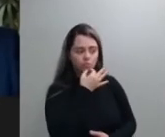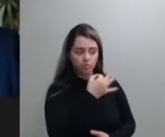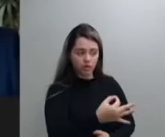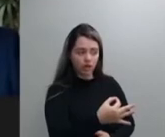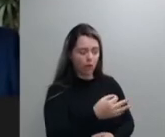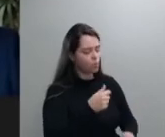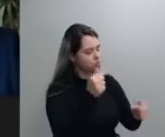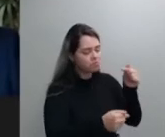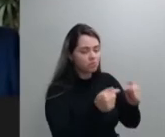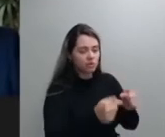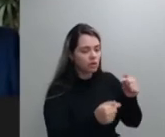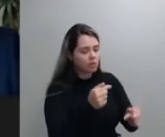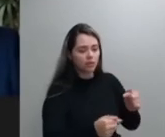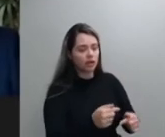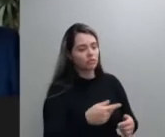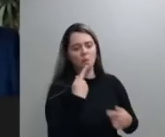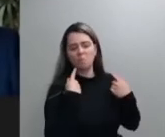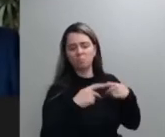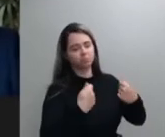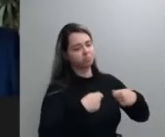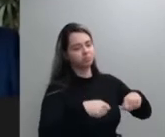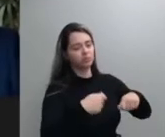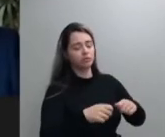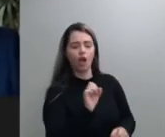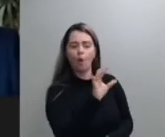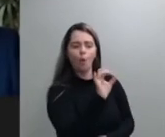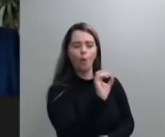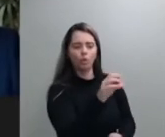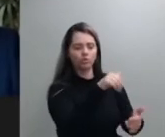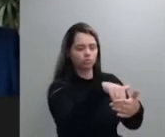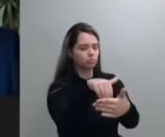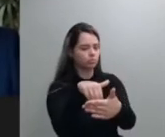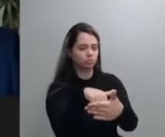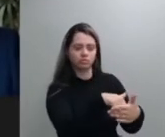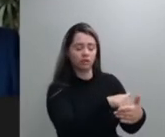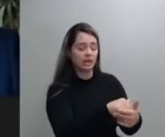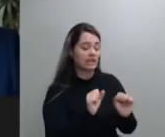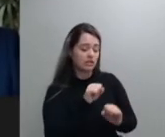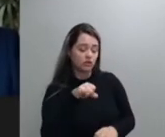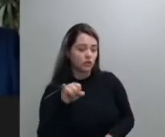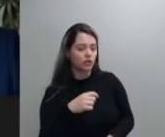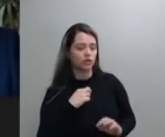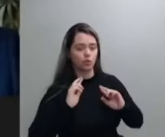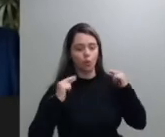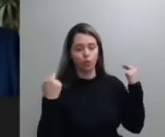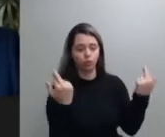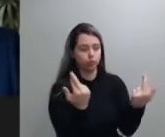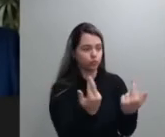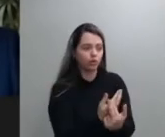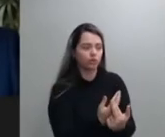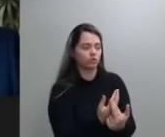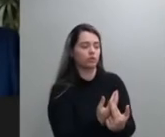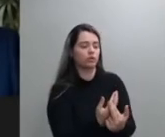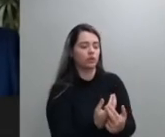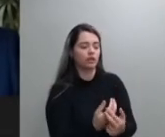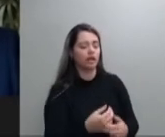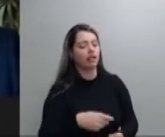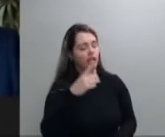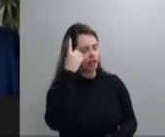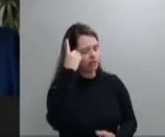quando nós debater é só votar se a turma decidir que era a segunda sessão eu estou